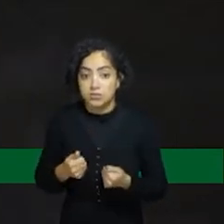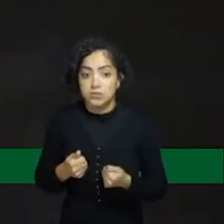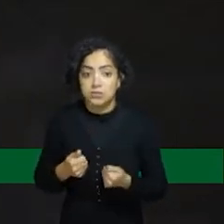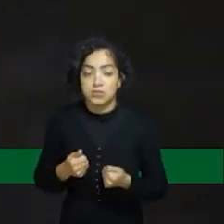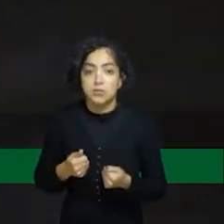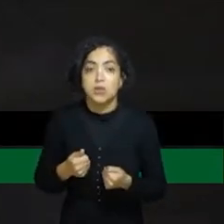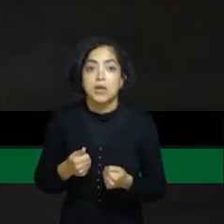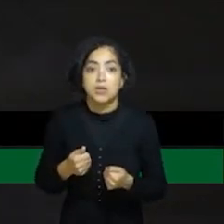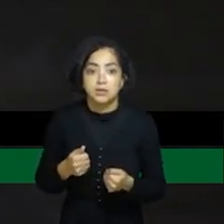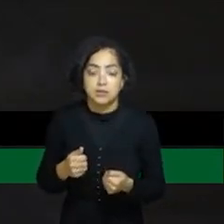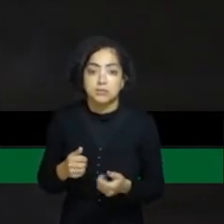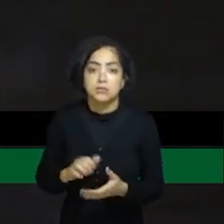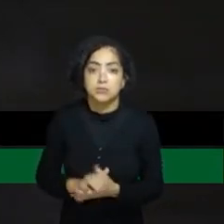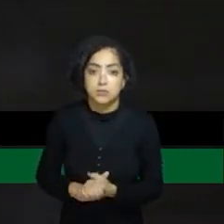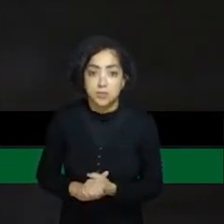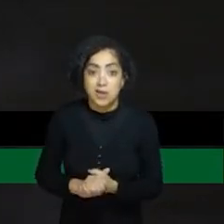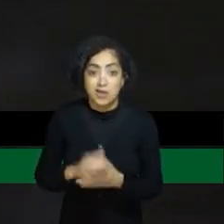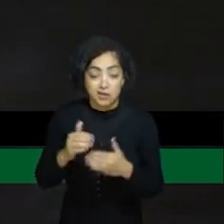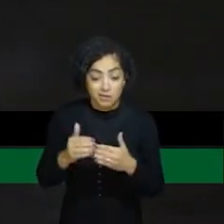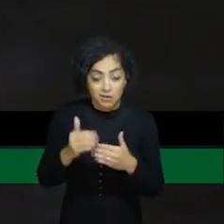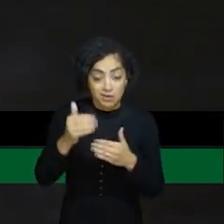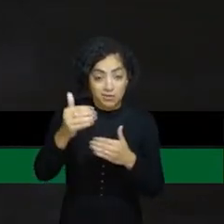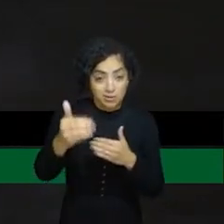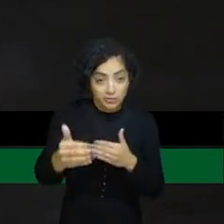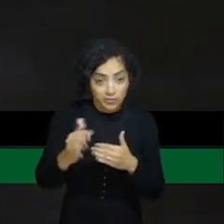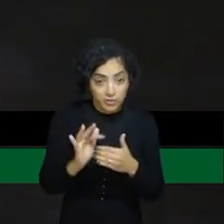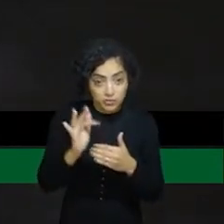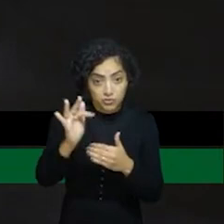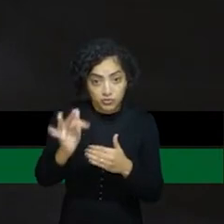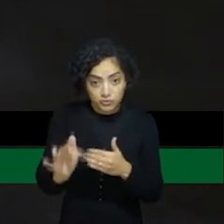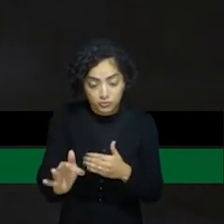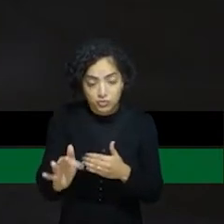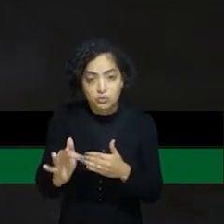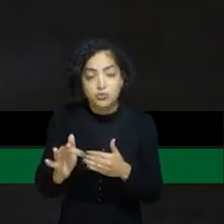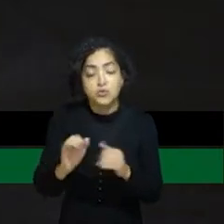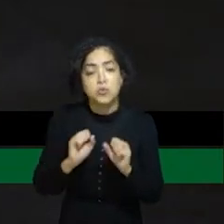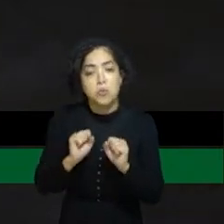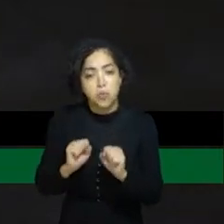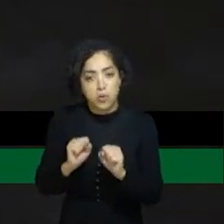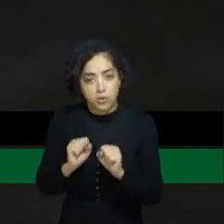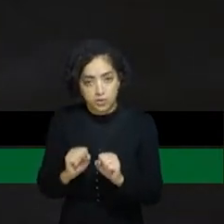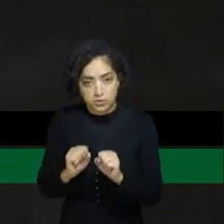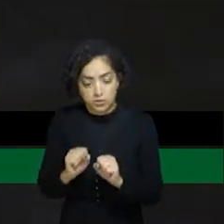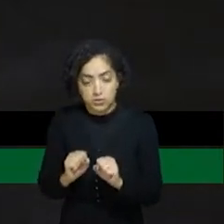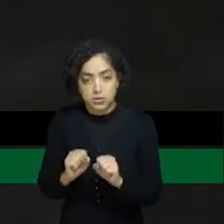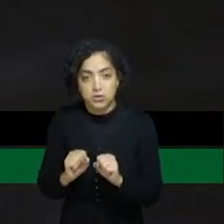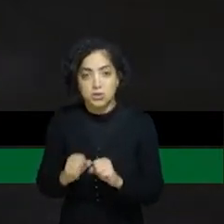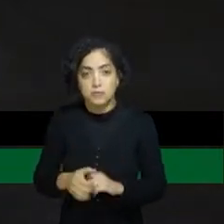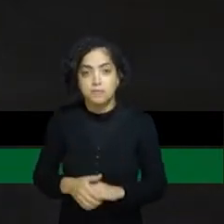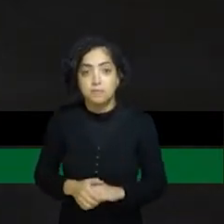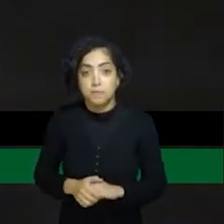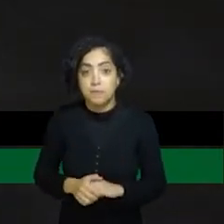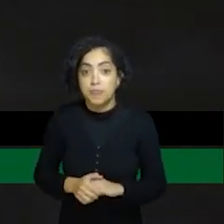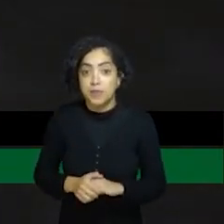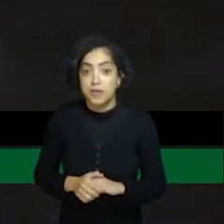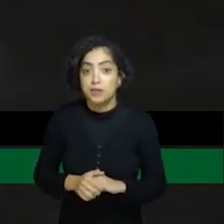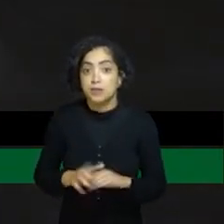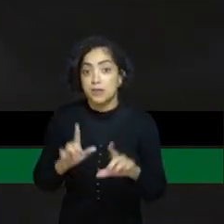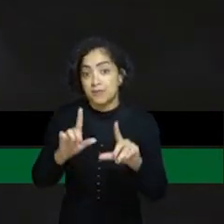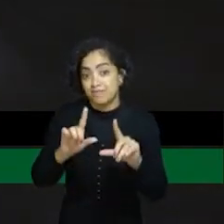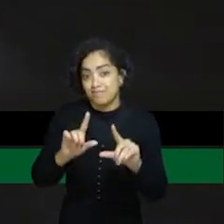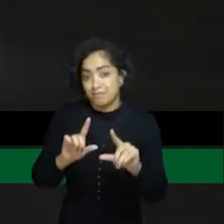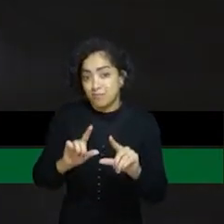seu estado físico. E lá na frente, na ponta, ele também vai ser menos oneroso